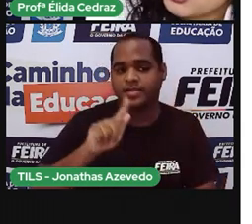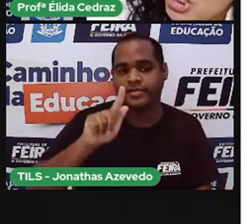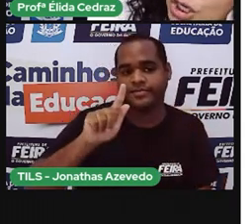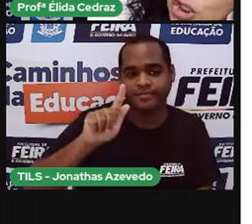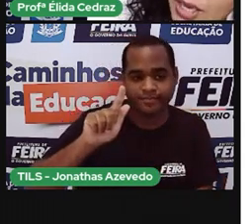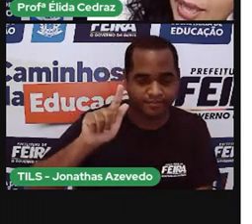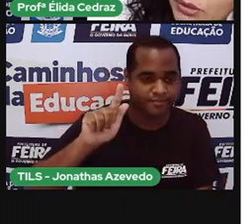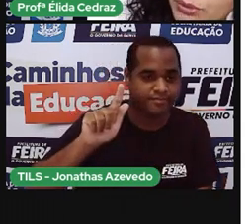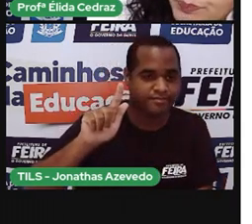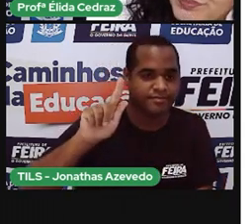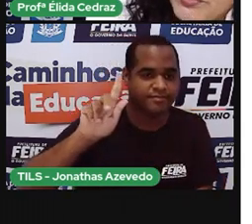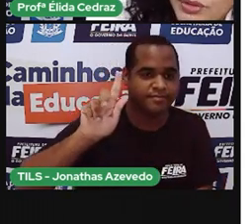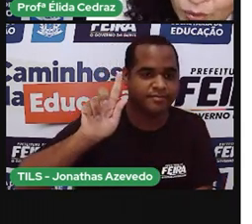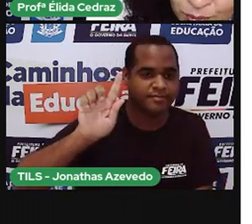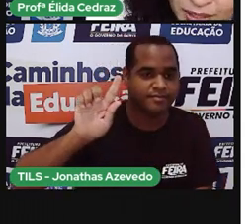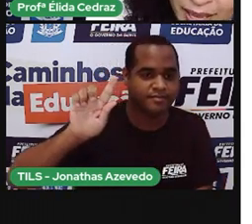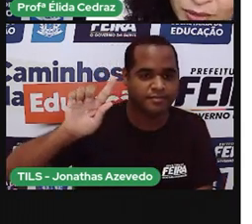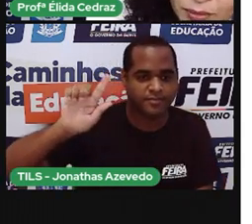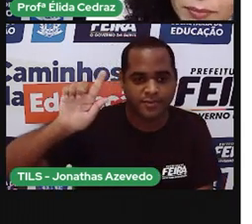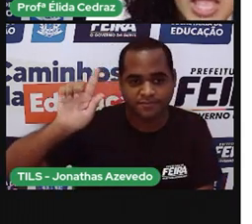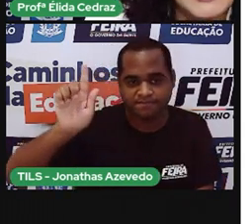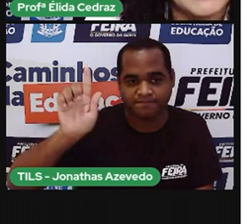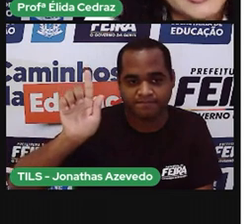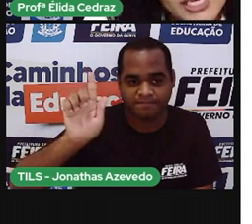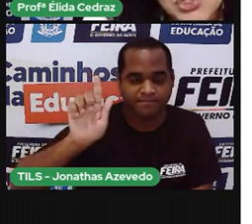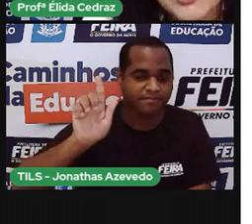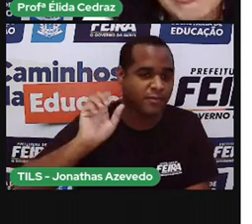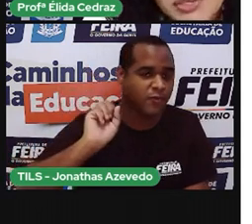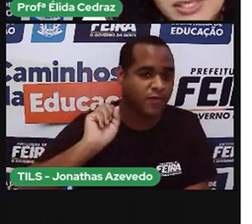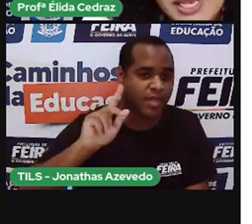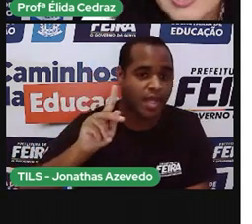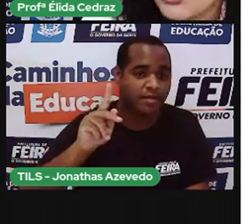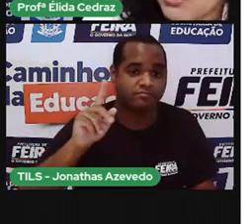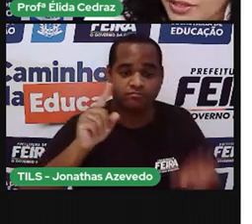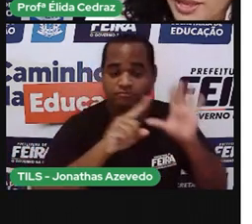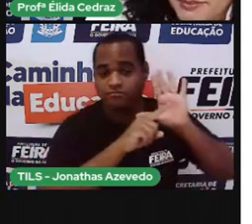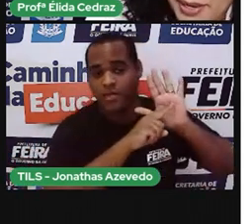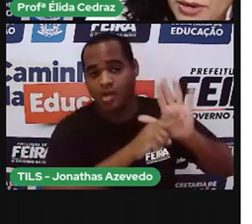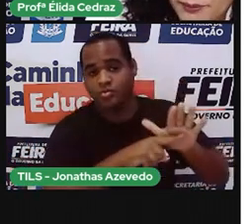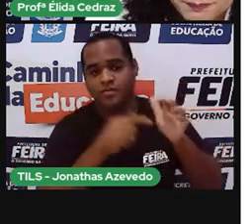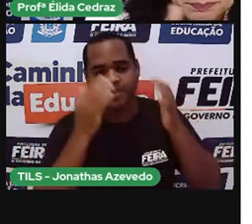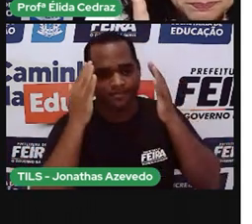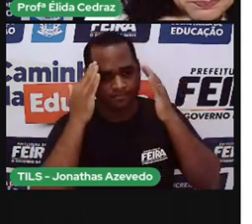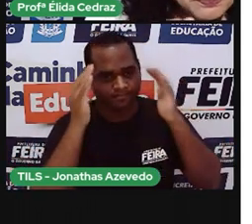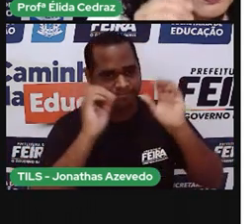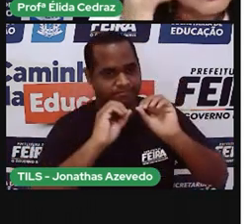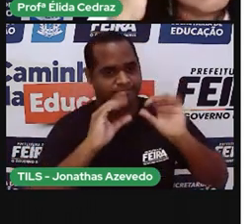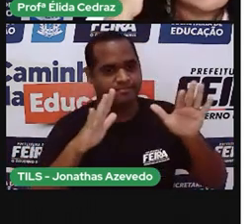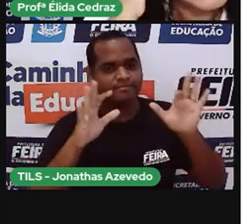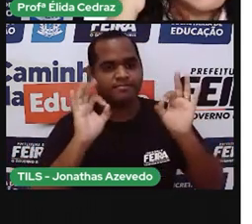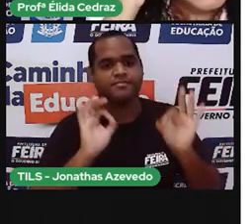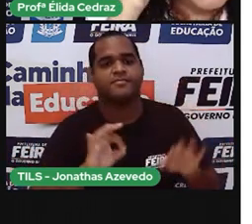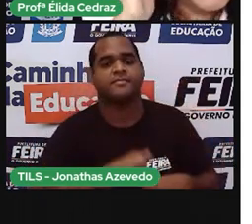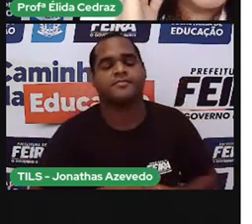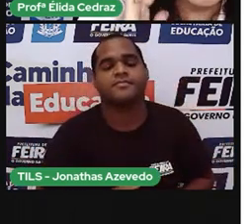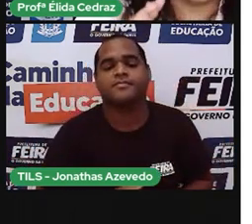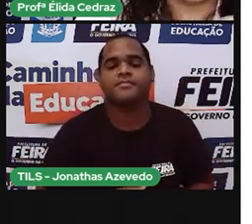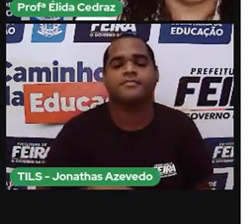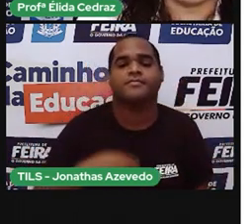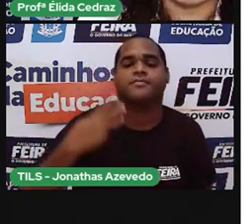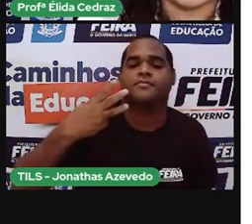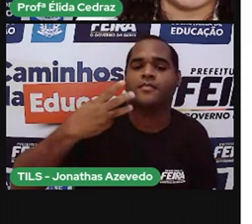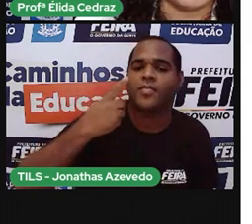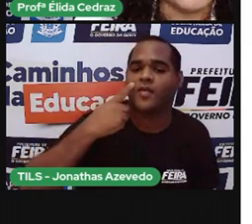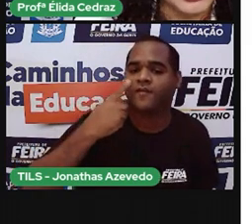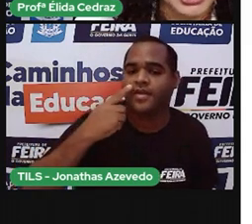letrinha G de gato. Combinado? Aí ajuda você a identificar melhor. E no descendo,